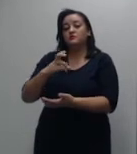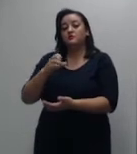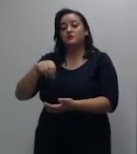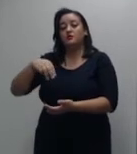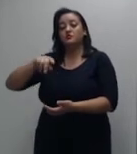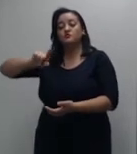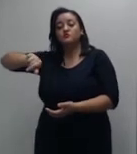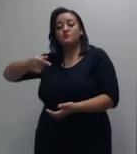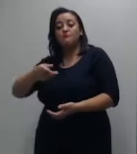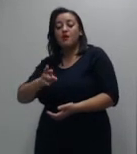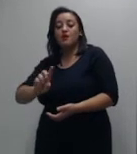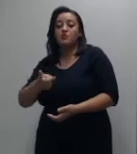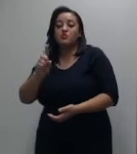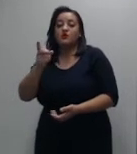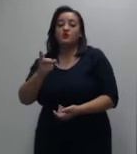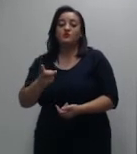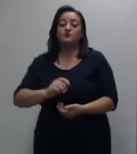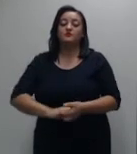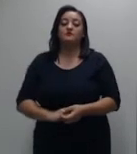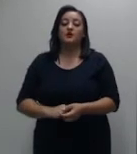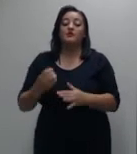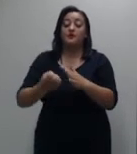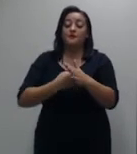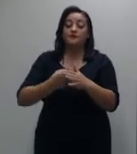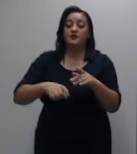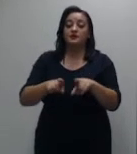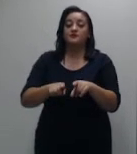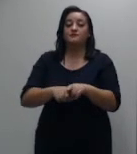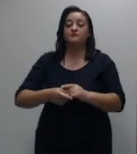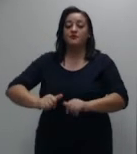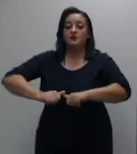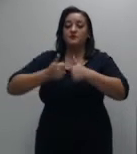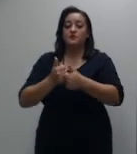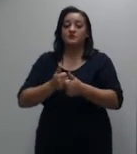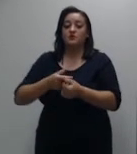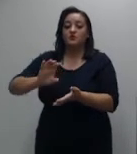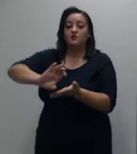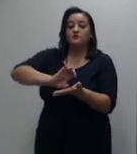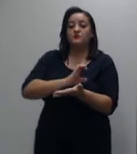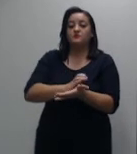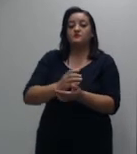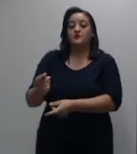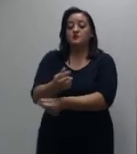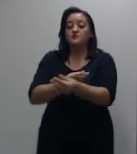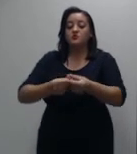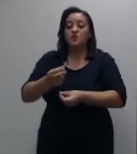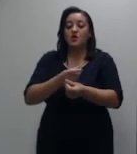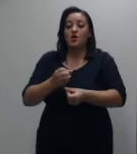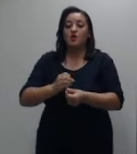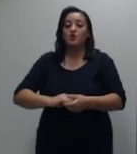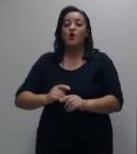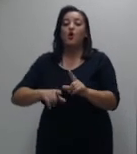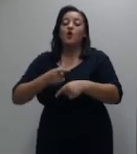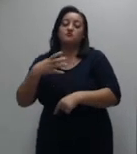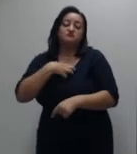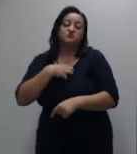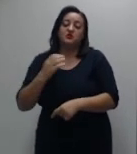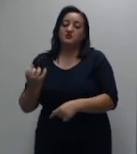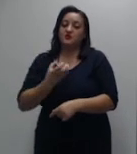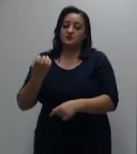no fundo o postulante e recuperar aquele investimento um teste ou em dinheiro conforme preferir